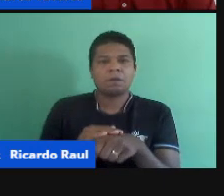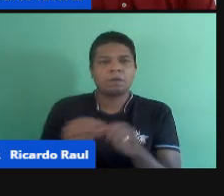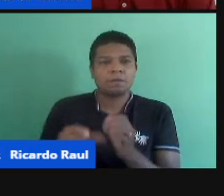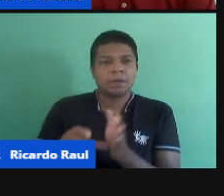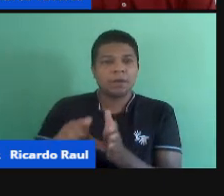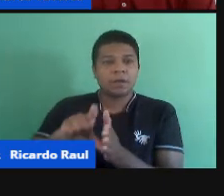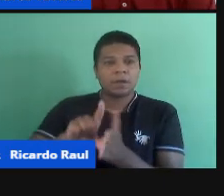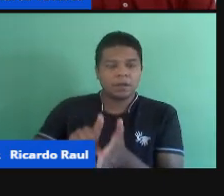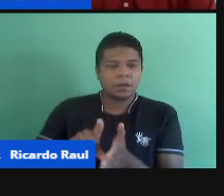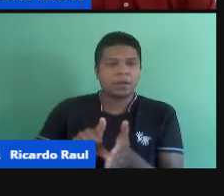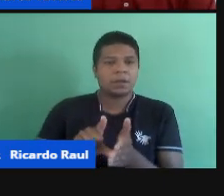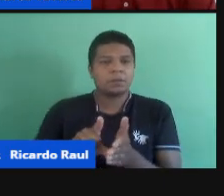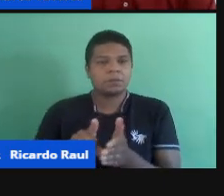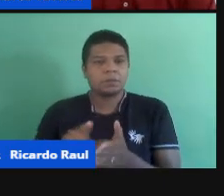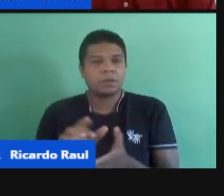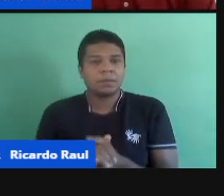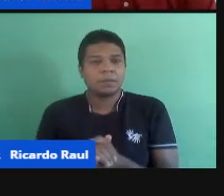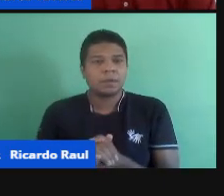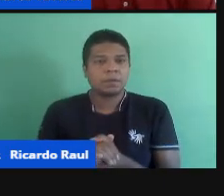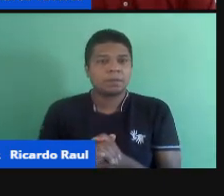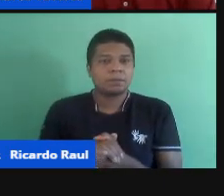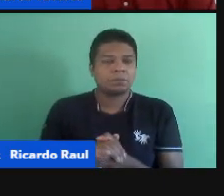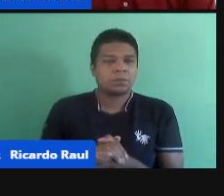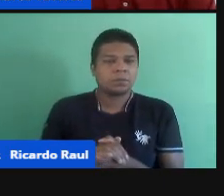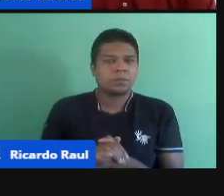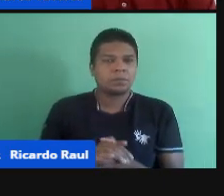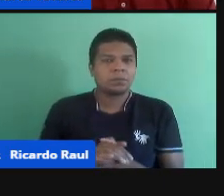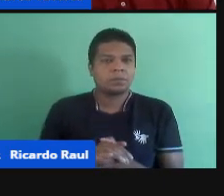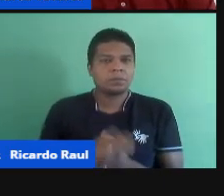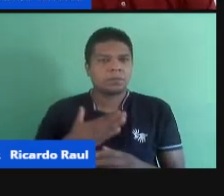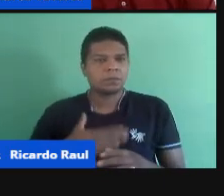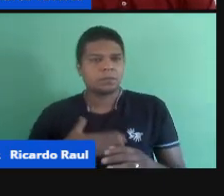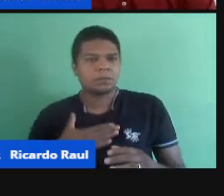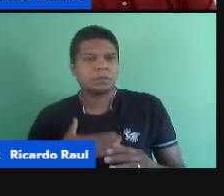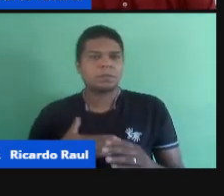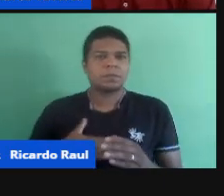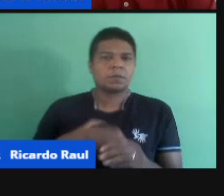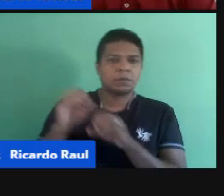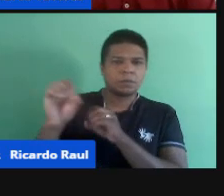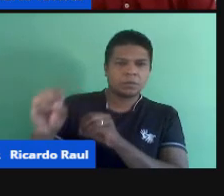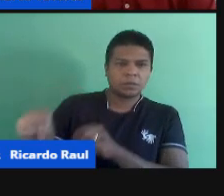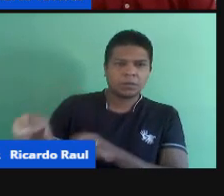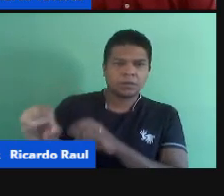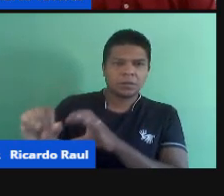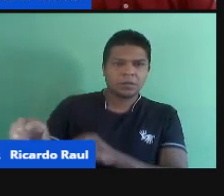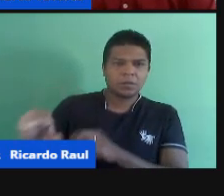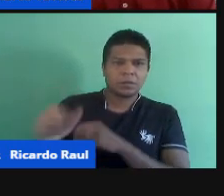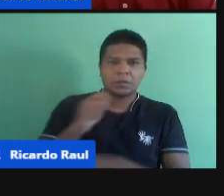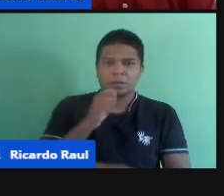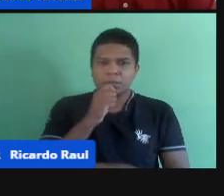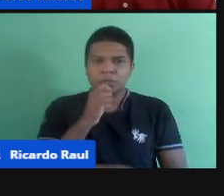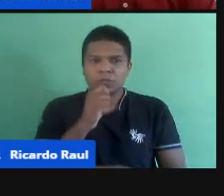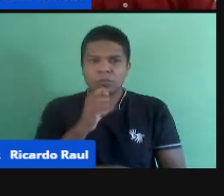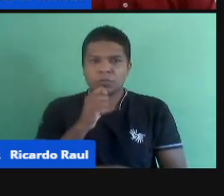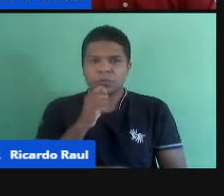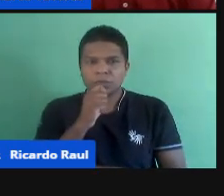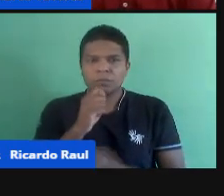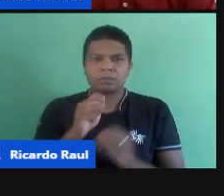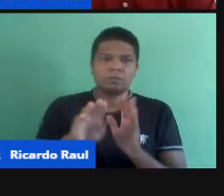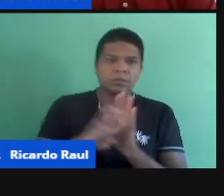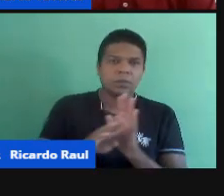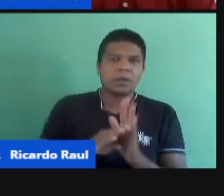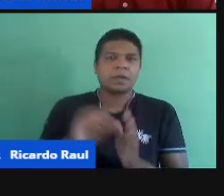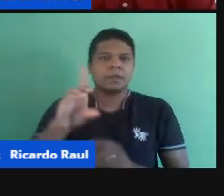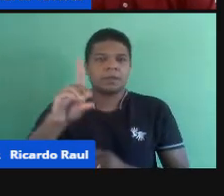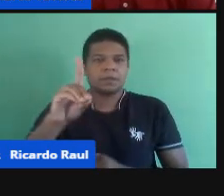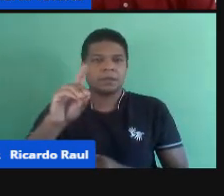de arbitragem, para que seja uma arbitragem educacional. E aí a DEAC vai começar,